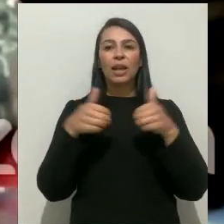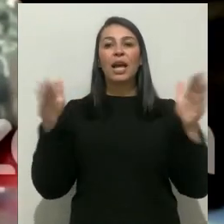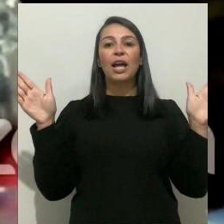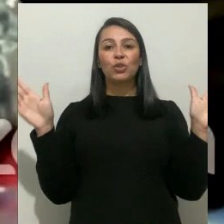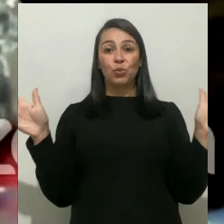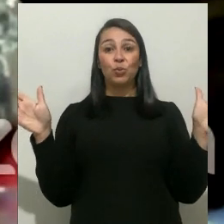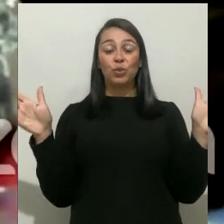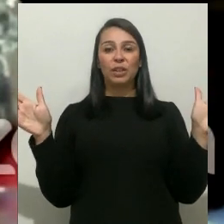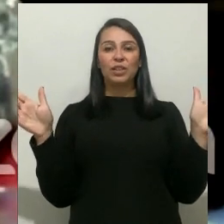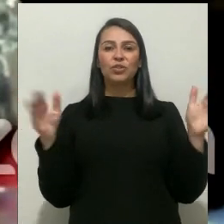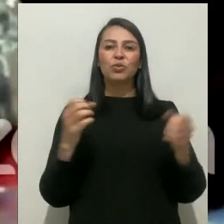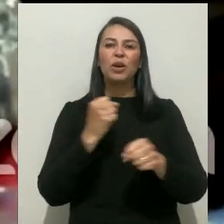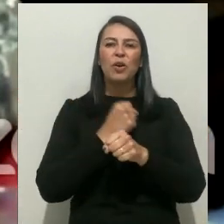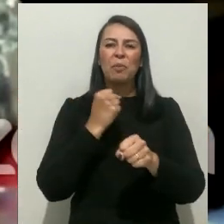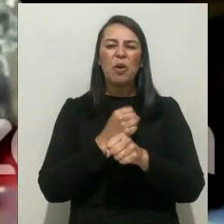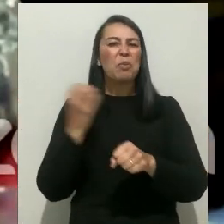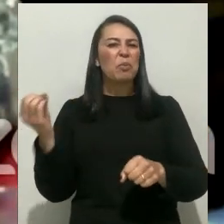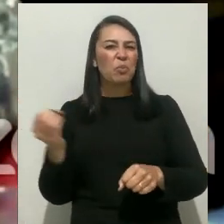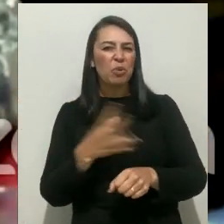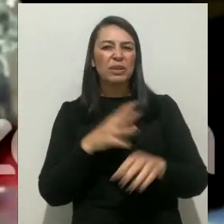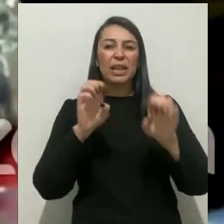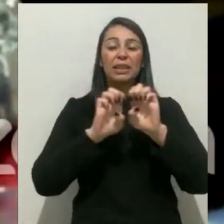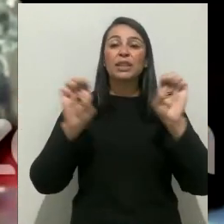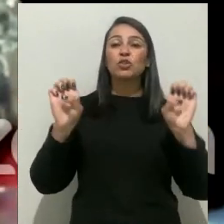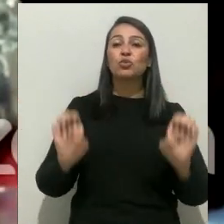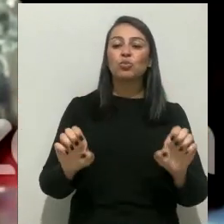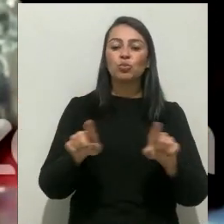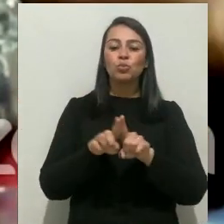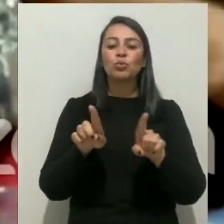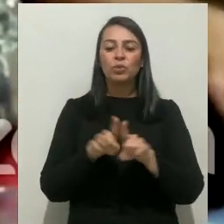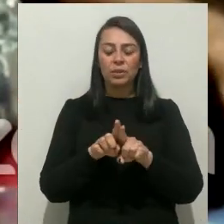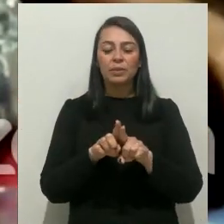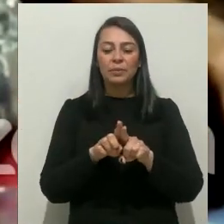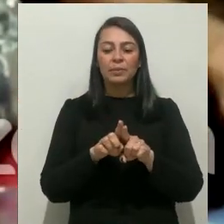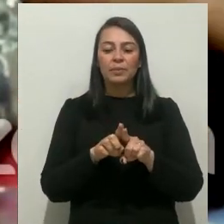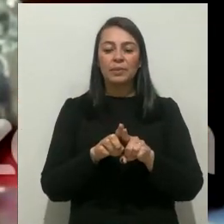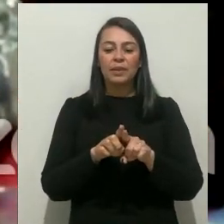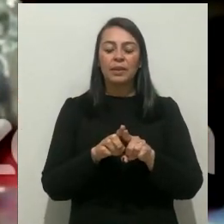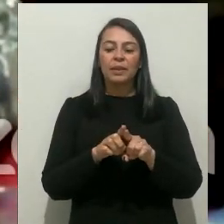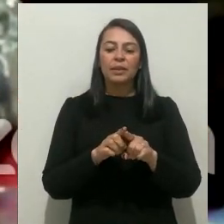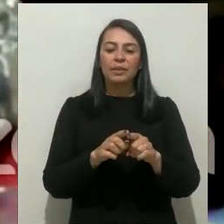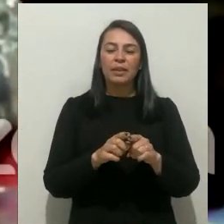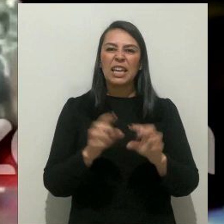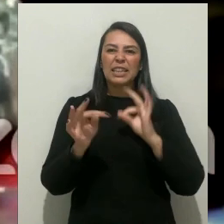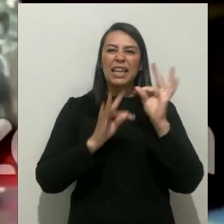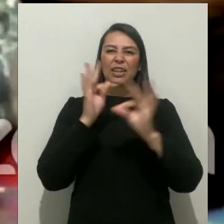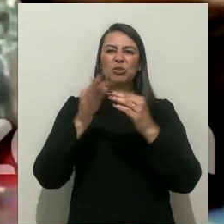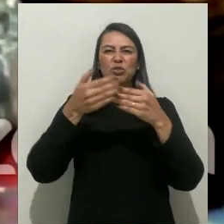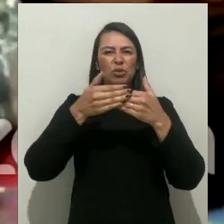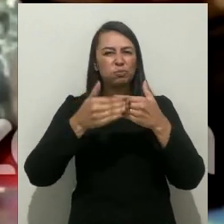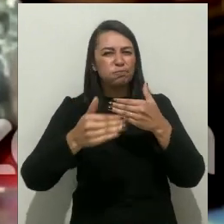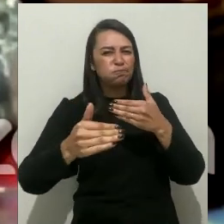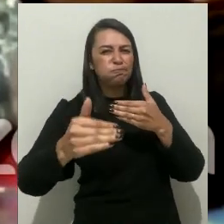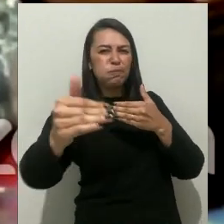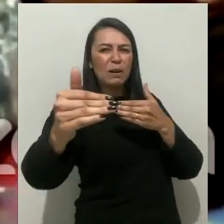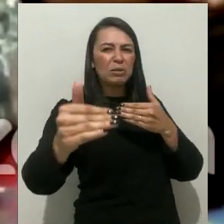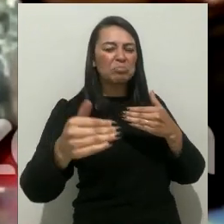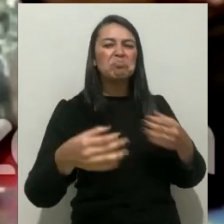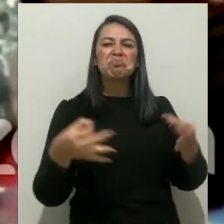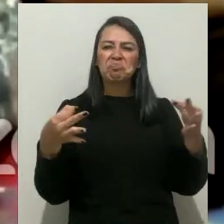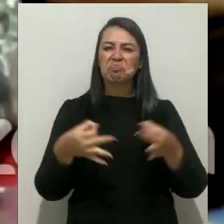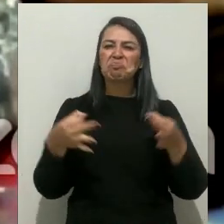obra modernista, a escultura, ela é Art Deco, e é de um avanço tecnológico